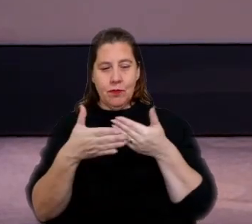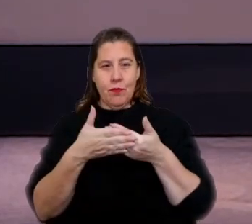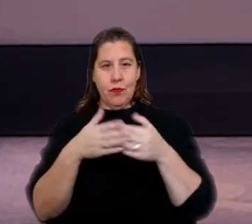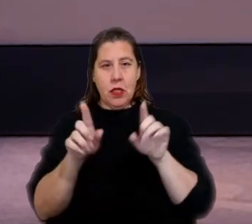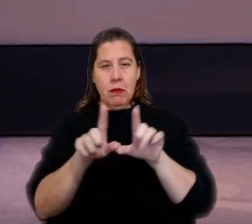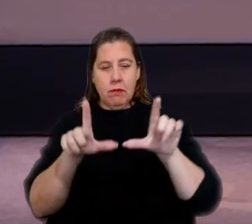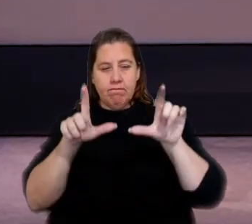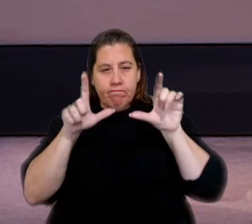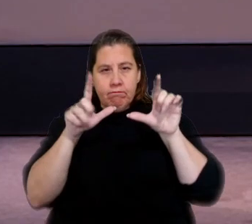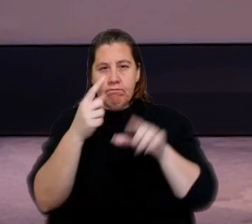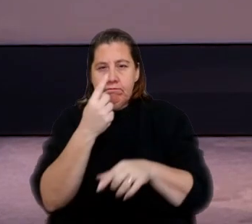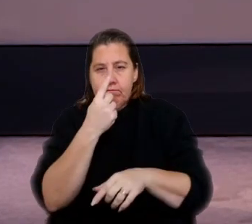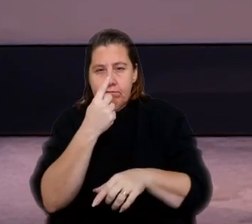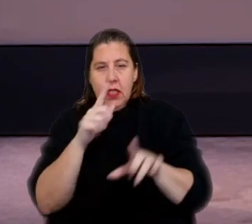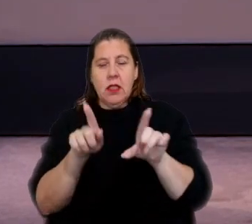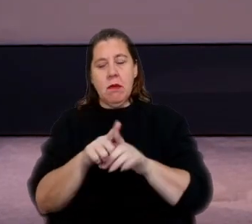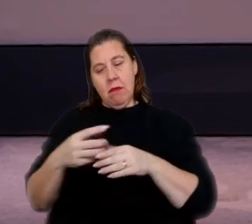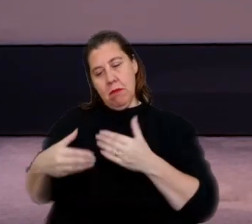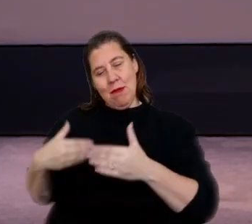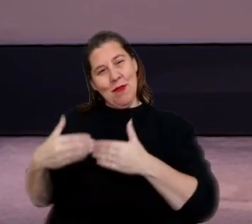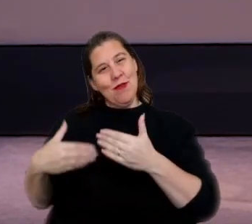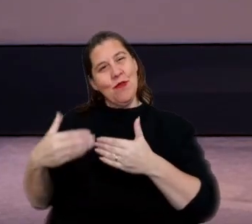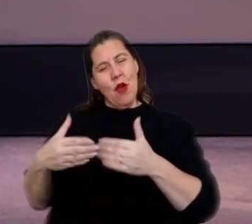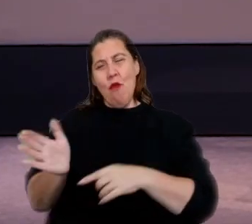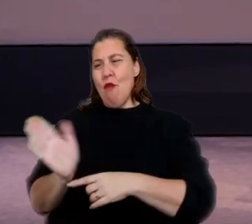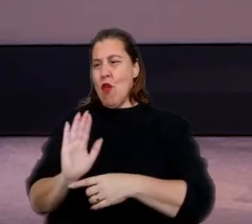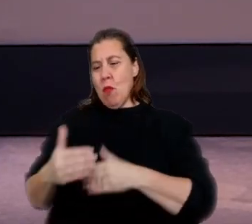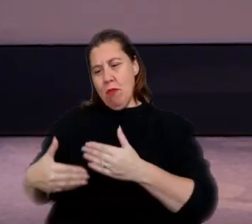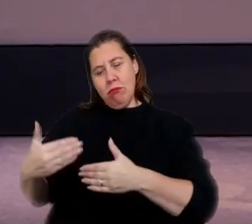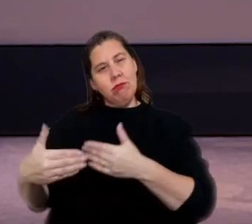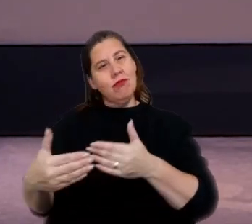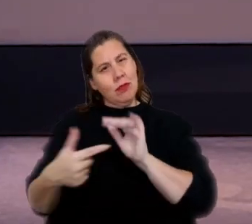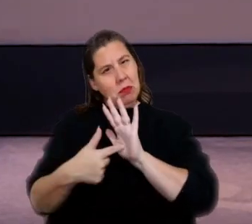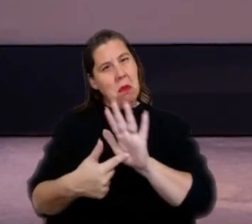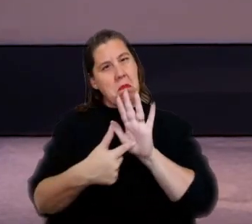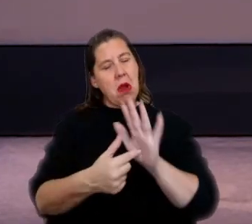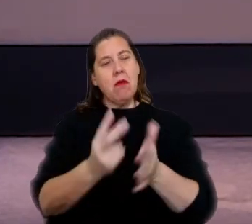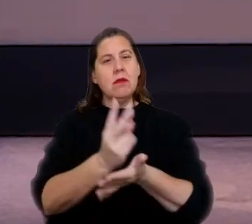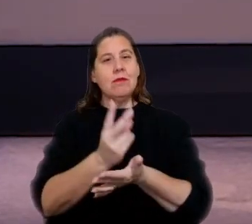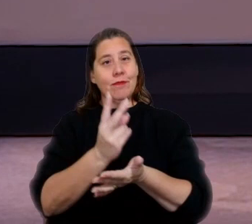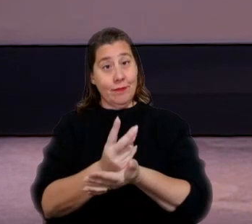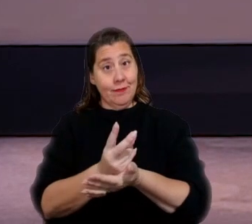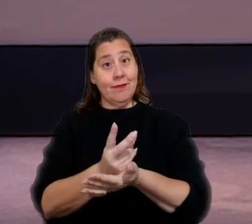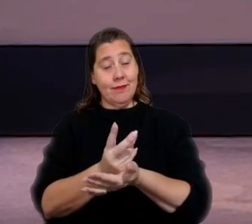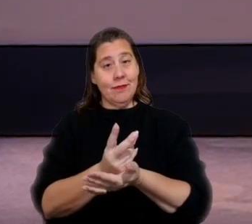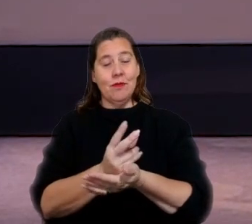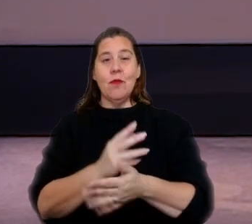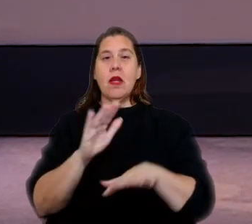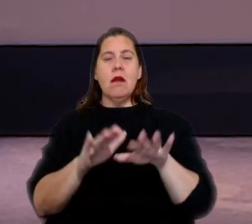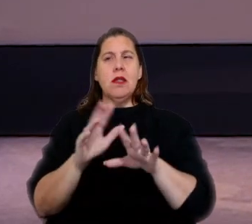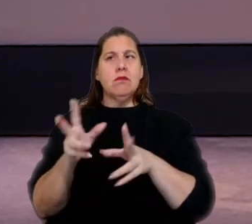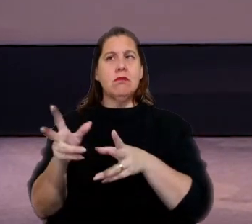do fechado e do perto, eles vão ao longo do filme aparecer o tempo todo. Talvez a